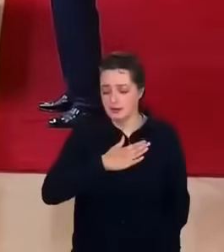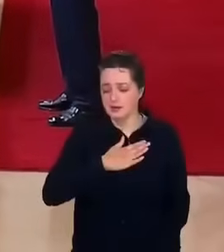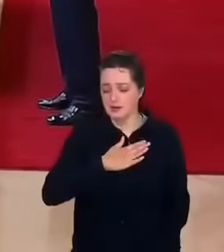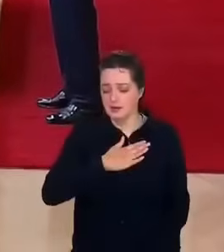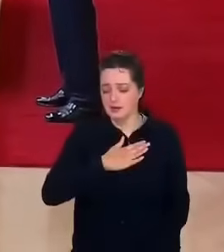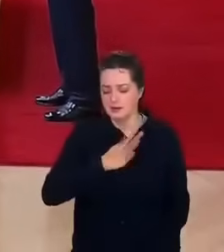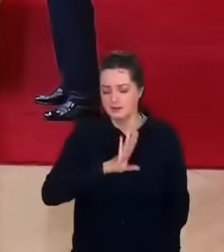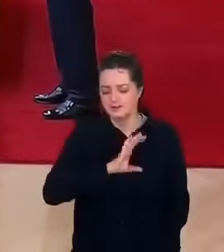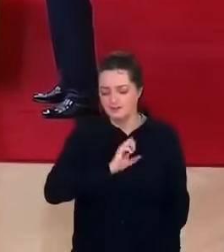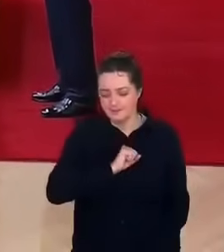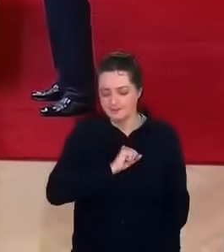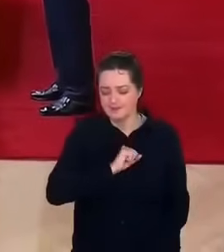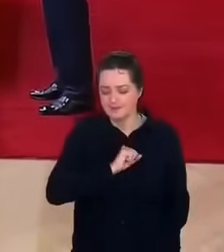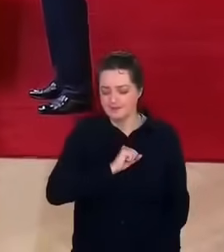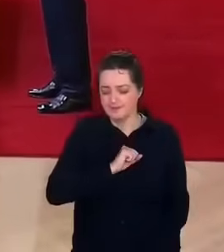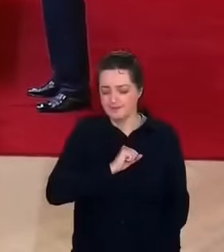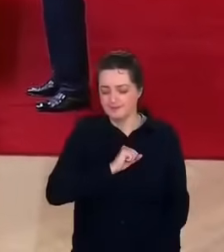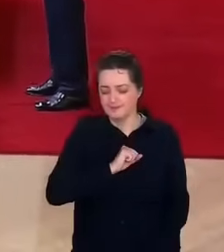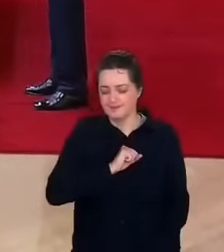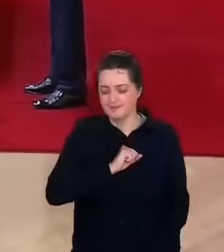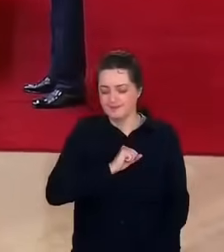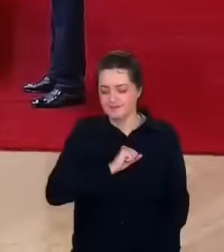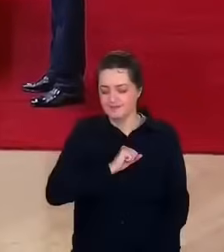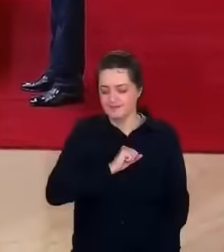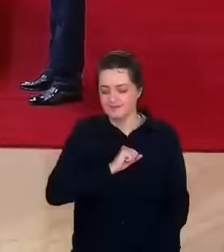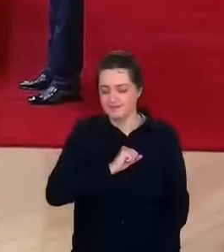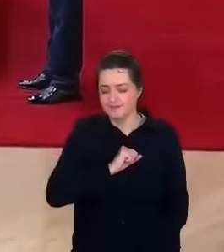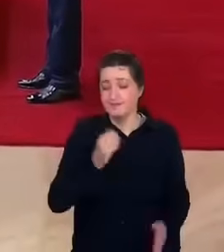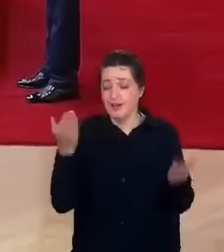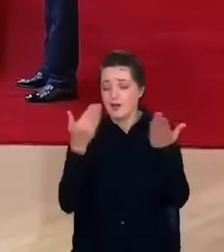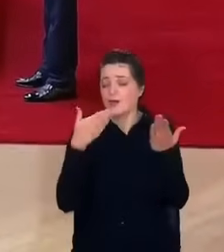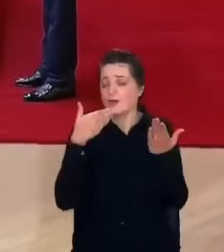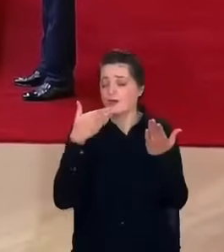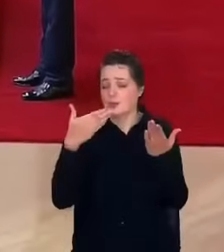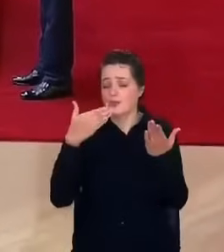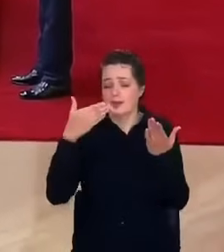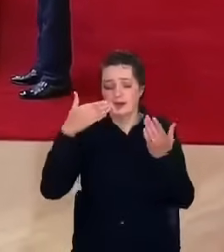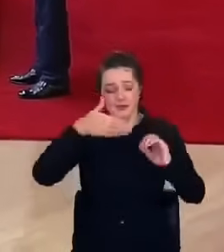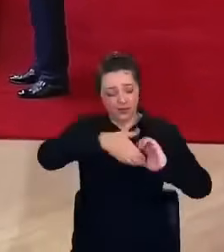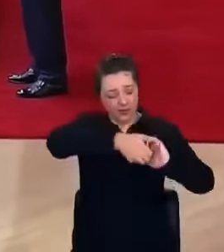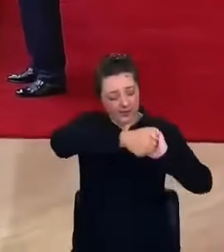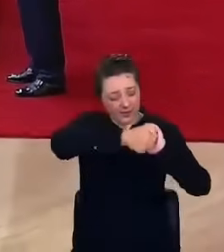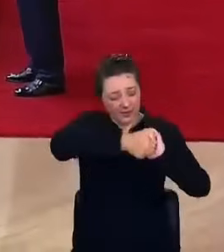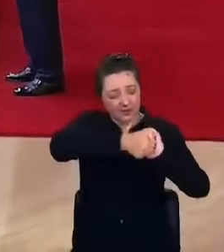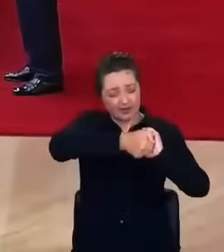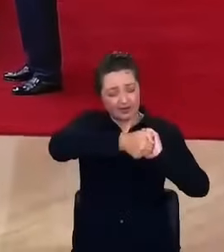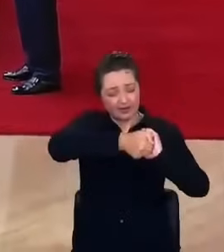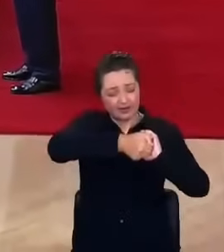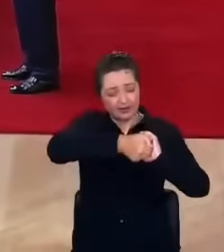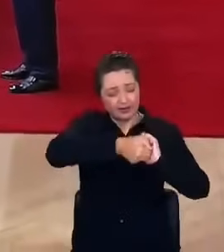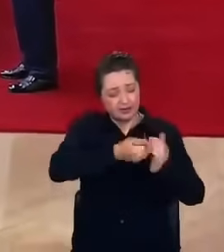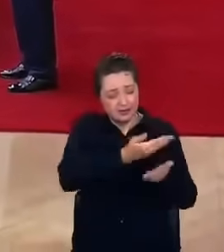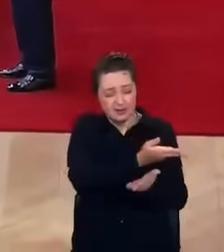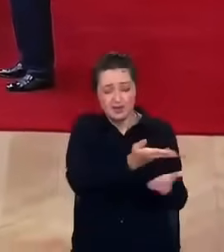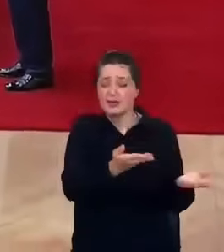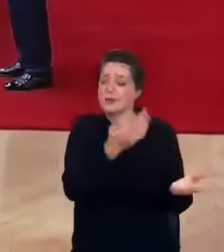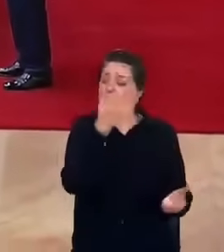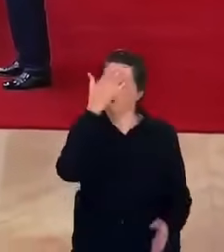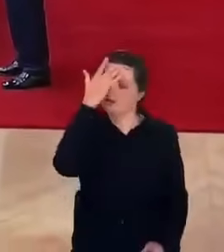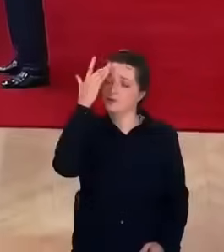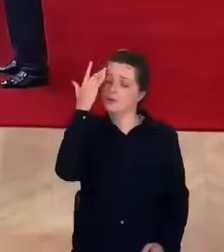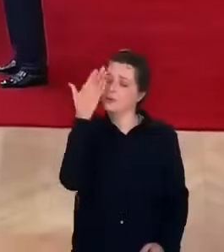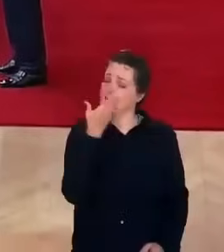meu amado Pai, dê a tua mão para essa criatura, dê a tua mão para essa